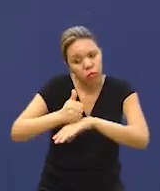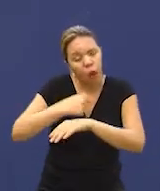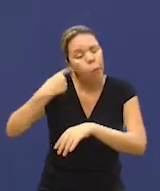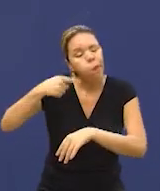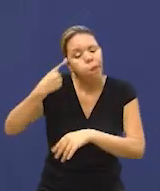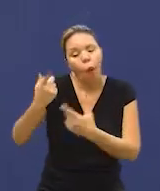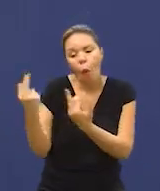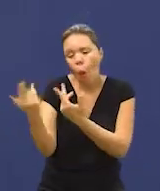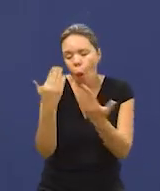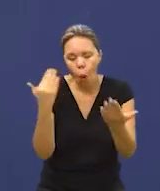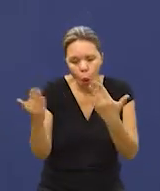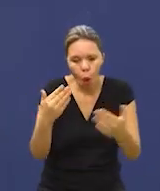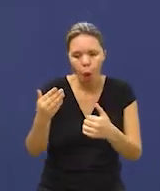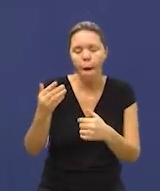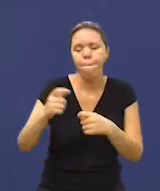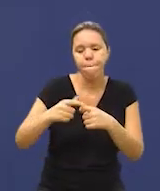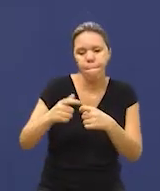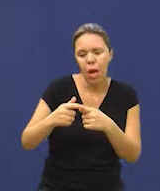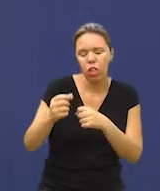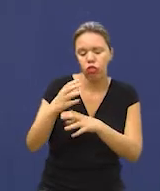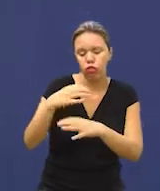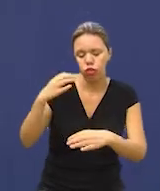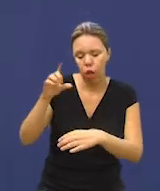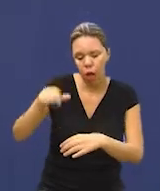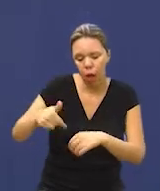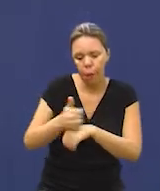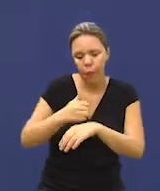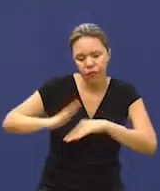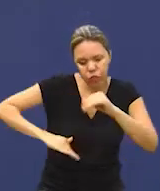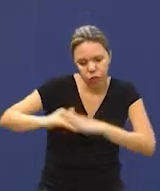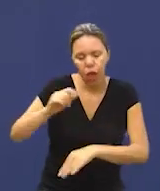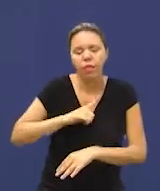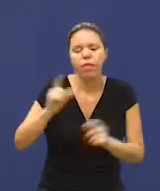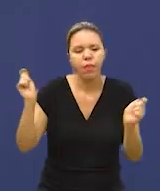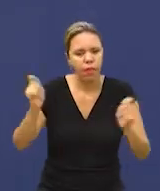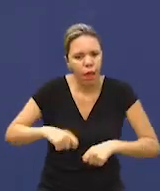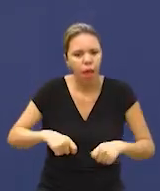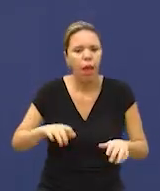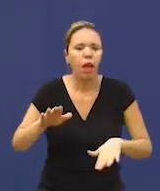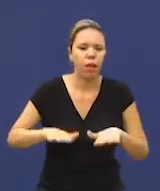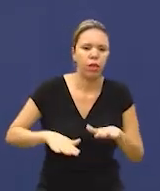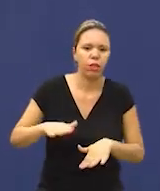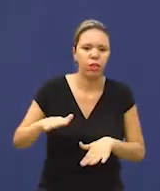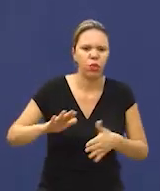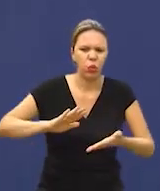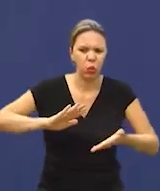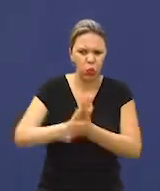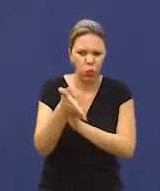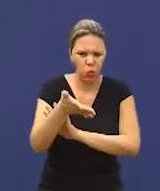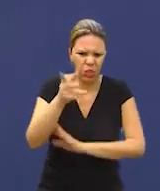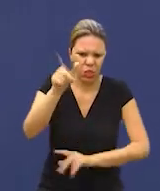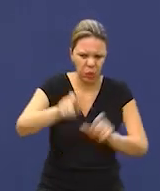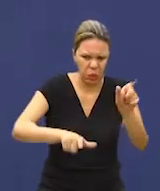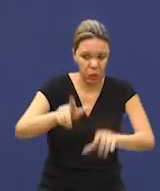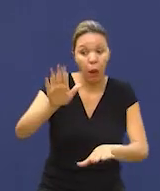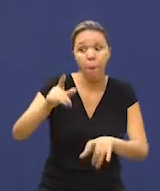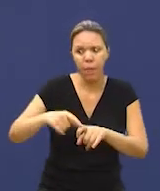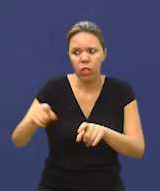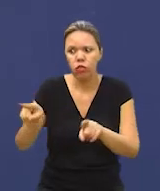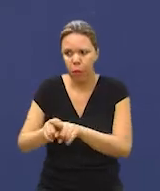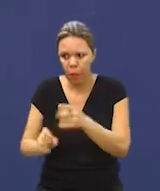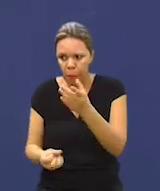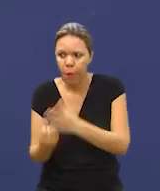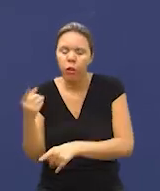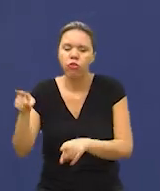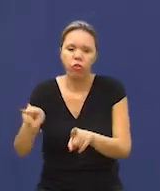como o médico, o engenheiro, enfim, ele é um profissional que ele tem o potencial de, às vezes, destruir a vida de alguém. Um mau médico pode